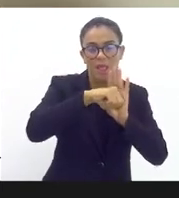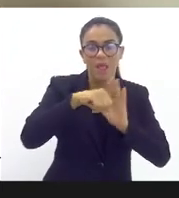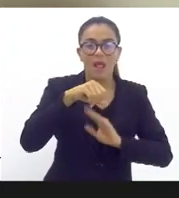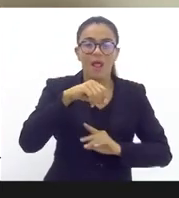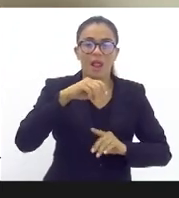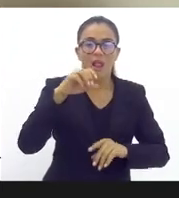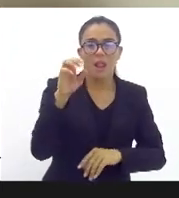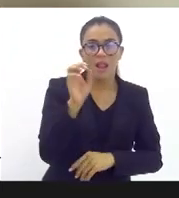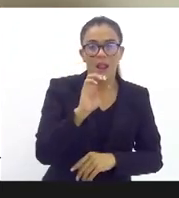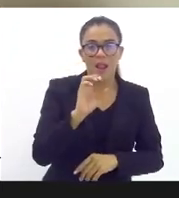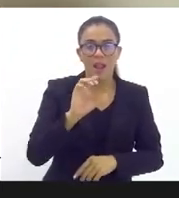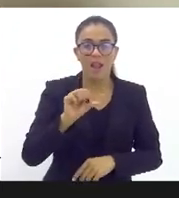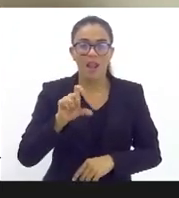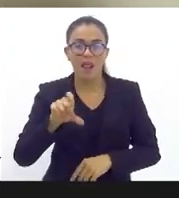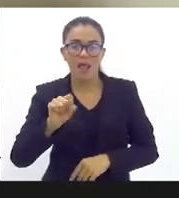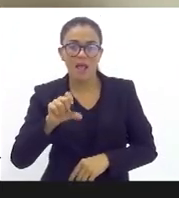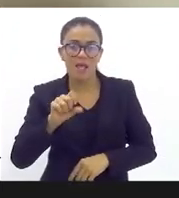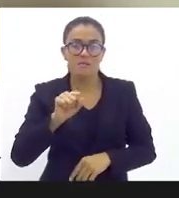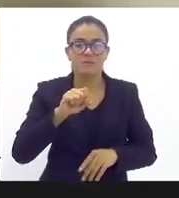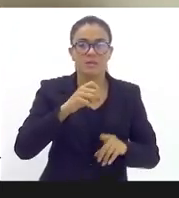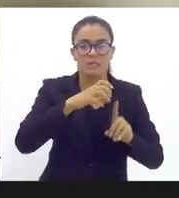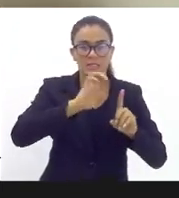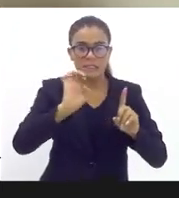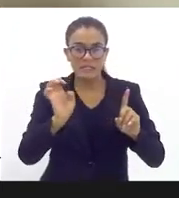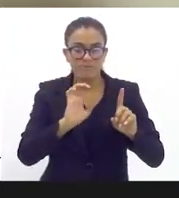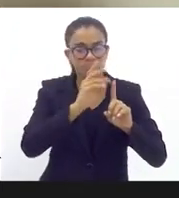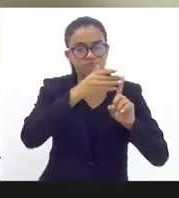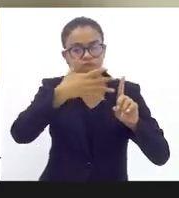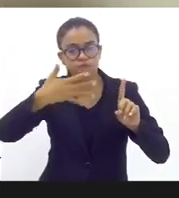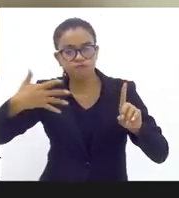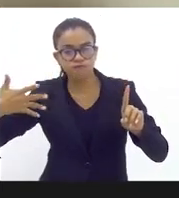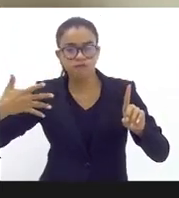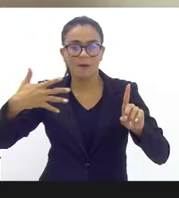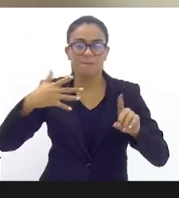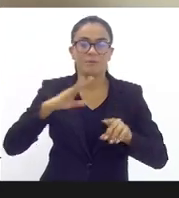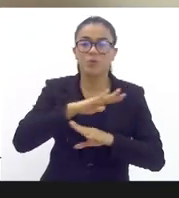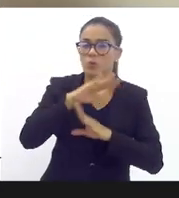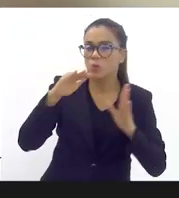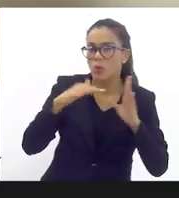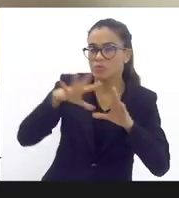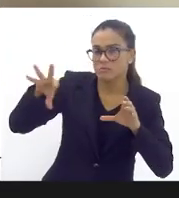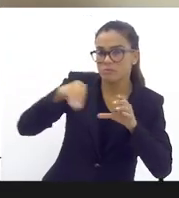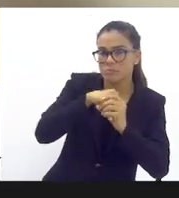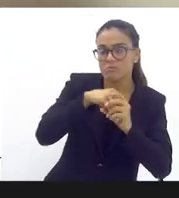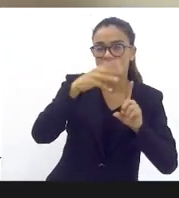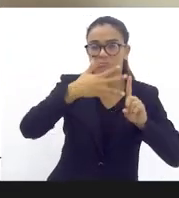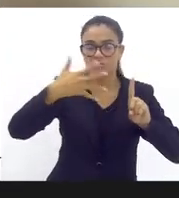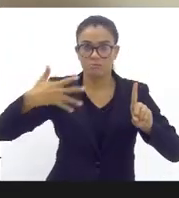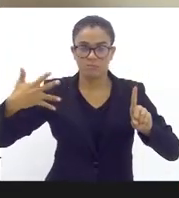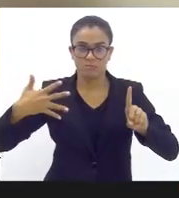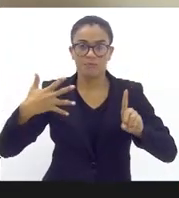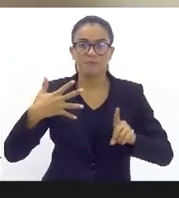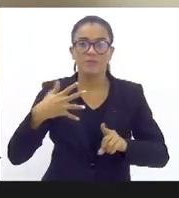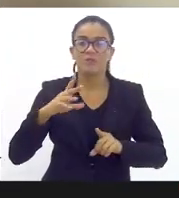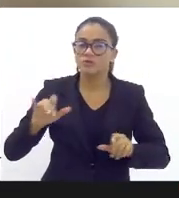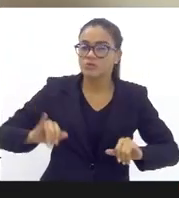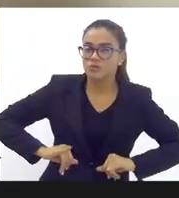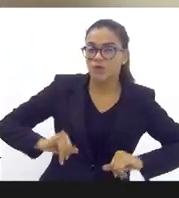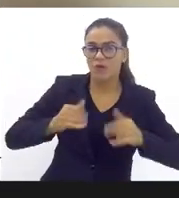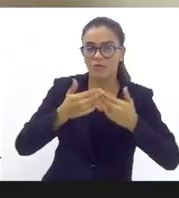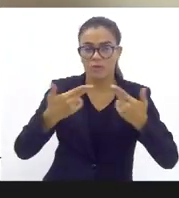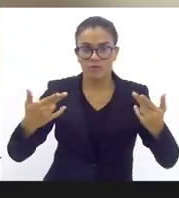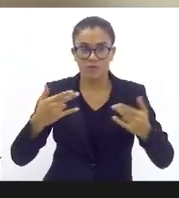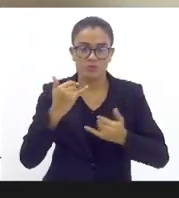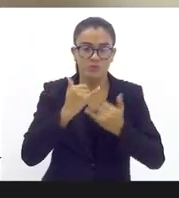gays, né, bissexuais, travestis, todos os que se incluem na sigla LGBTQIA+, sofrem algum tipo